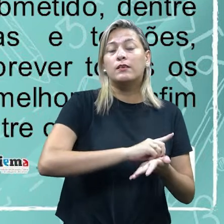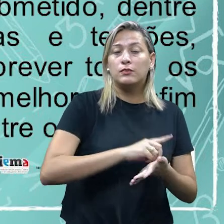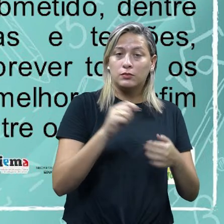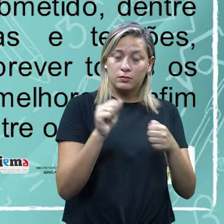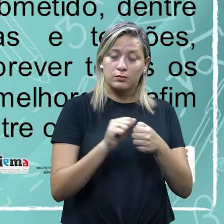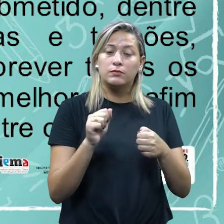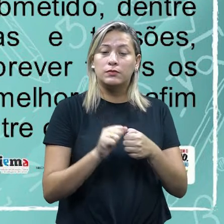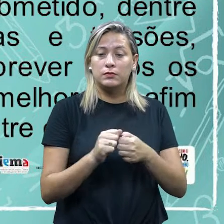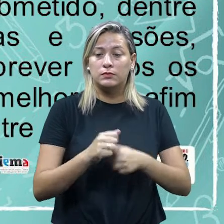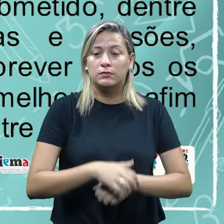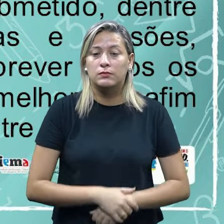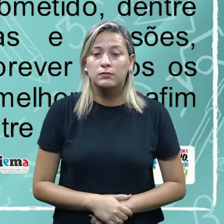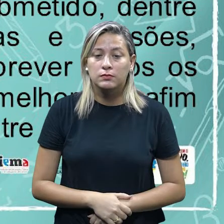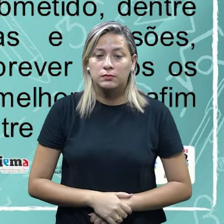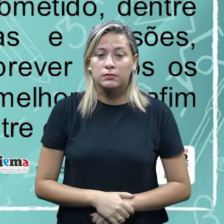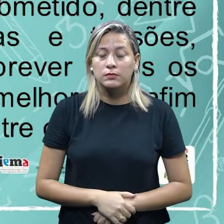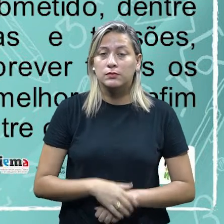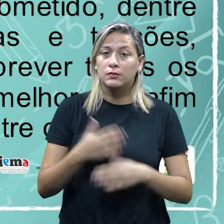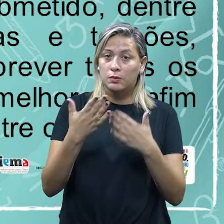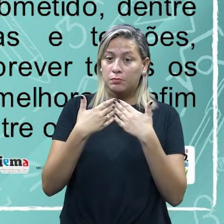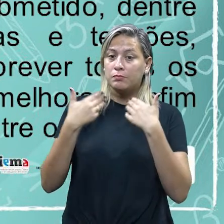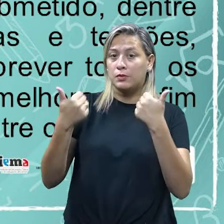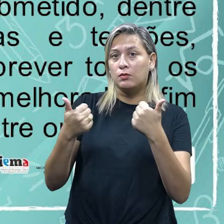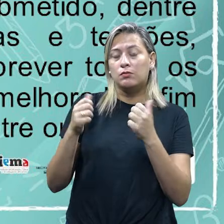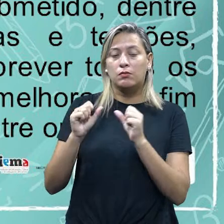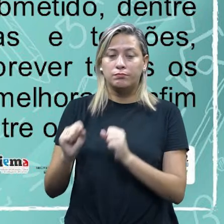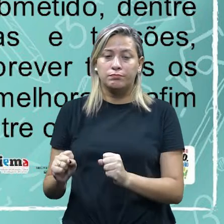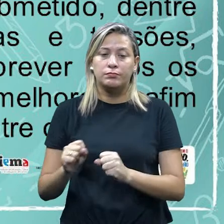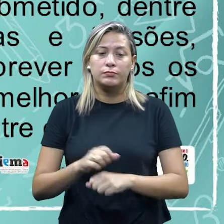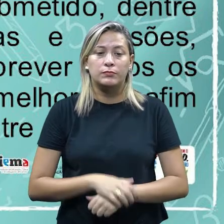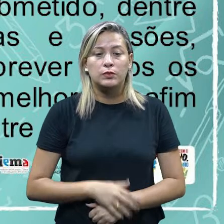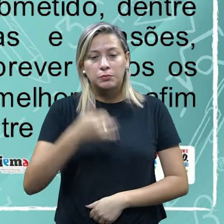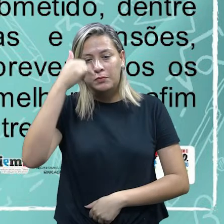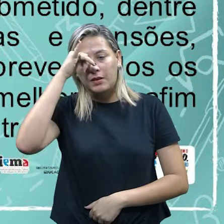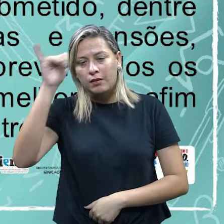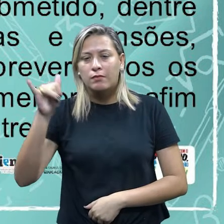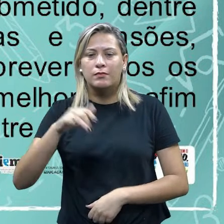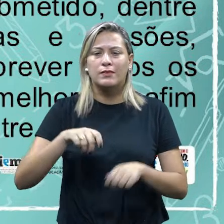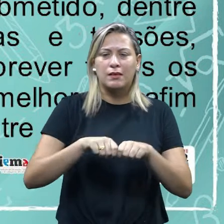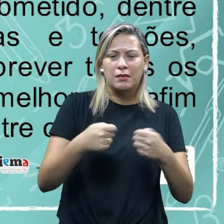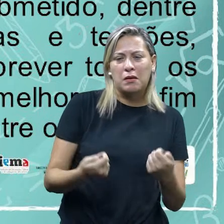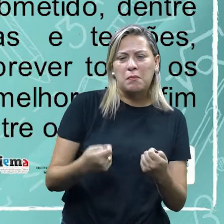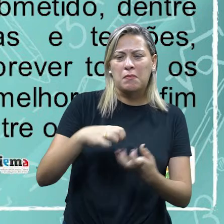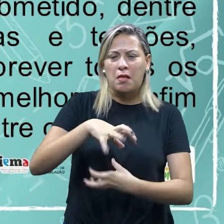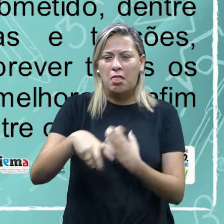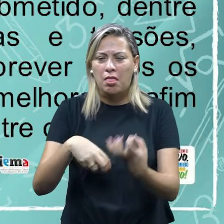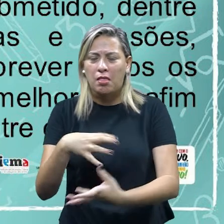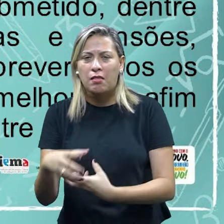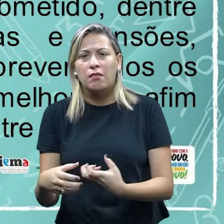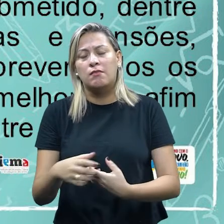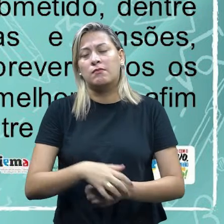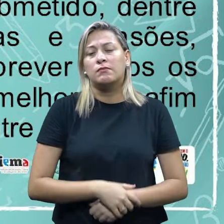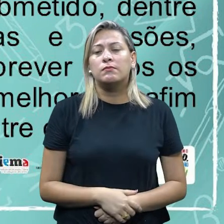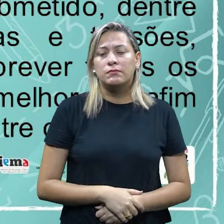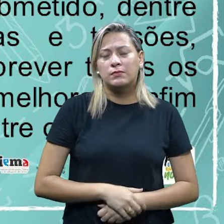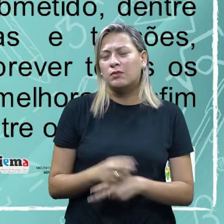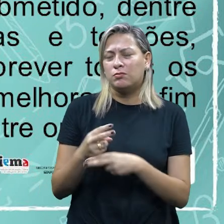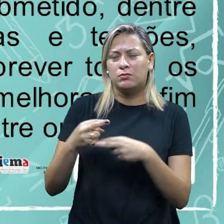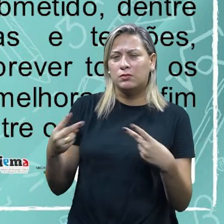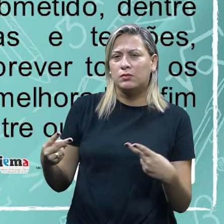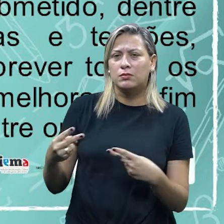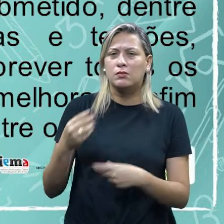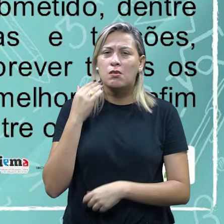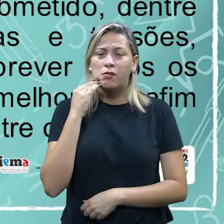ser confeccionado, ele pode ser melhorado, né, a fim de não sofrer rachaduras, amassados, dilatações, dentre